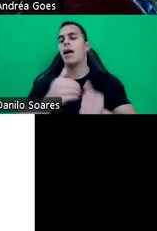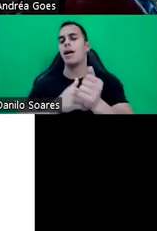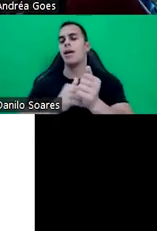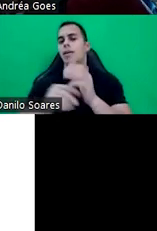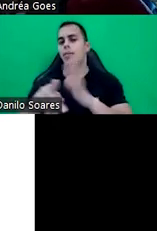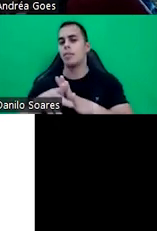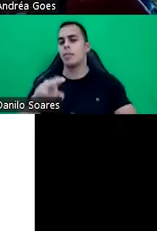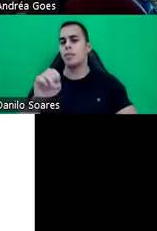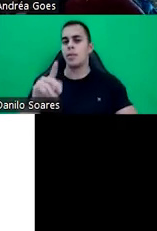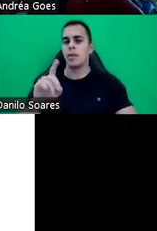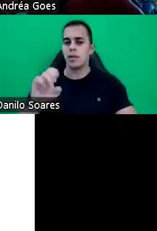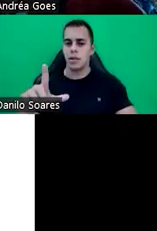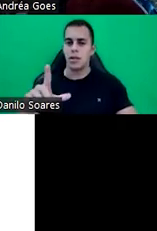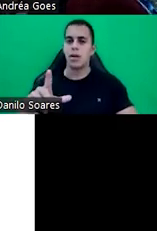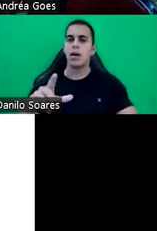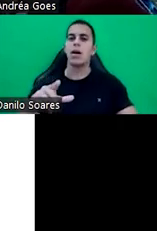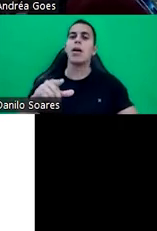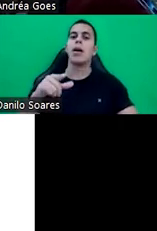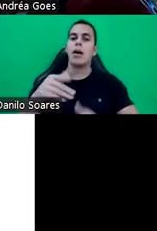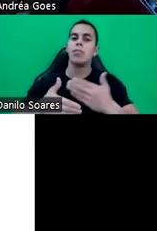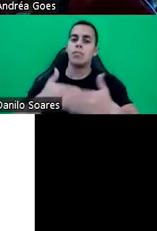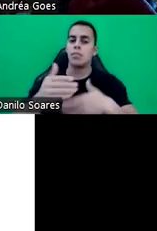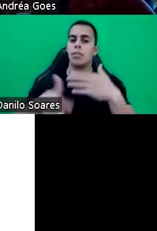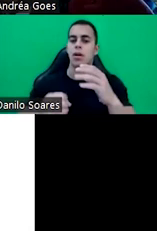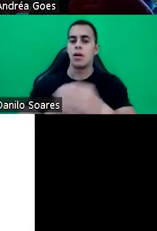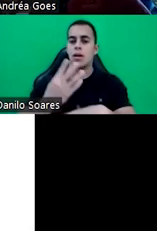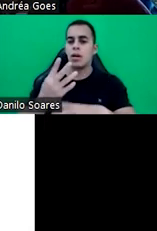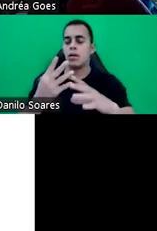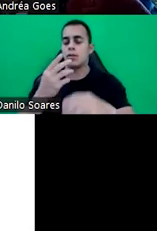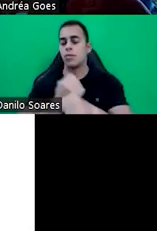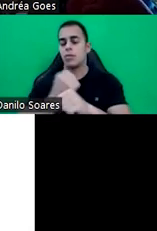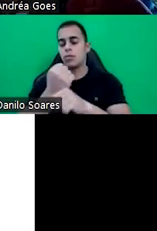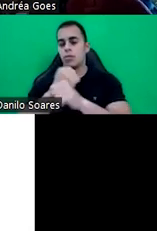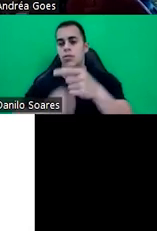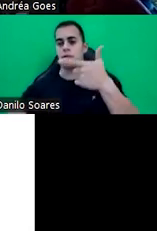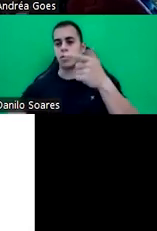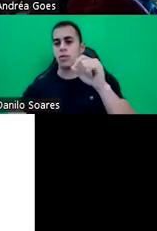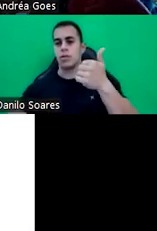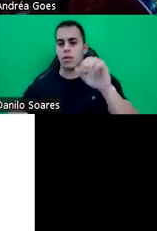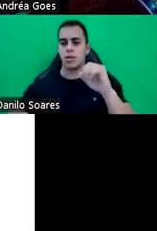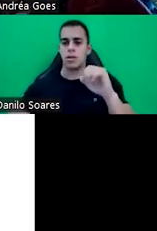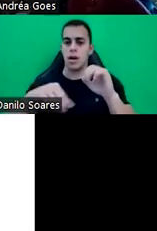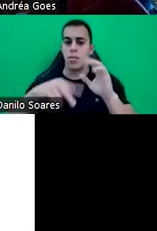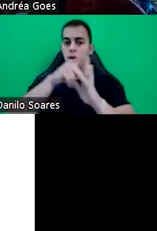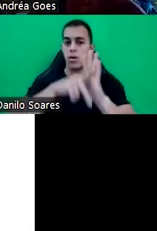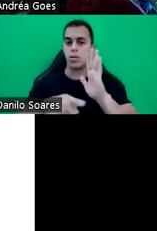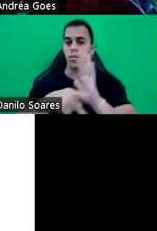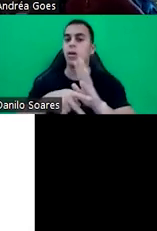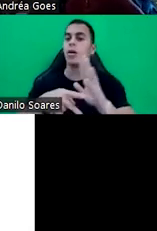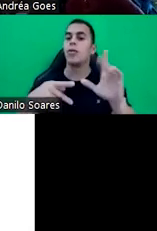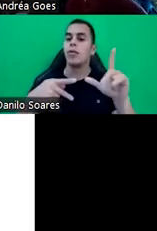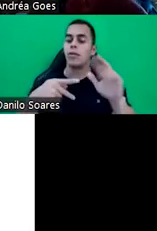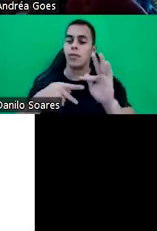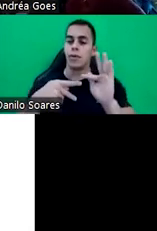foi inaugurada, quer dizer, eu submeti o projeto a FAPERJ em 2010, ou 2011, Venter tinha acabado de publicar